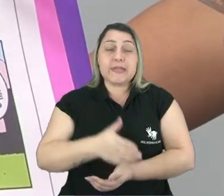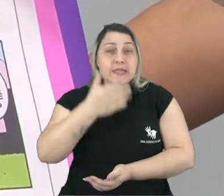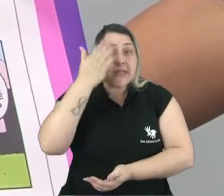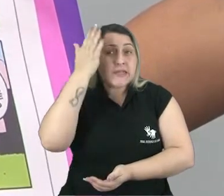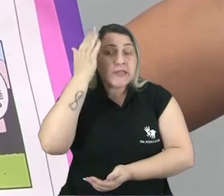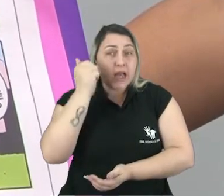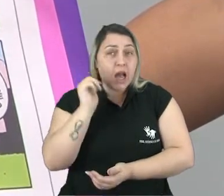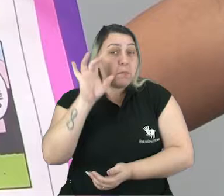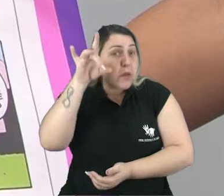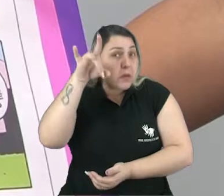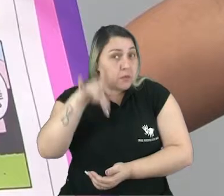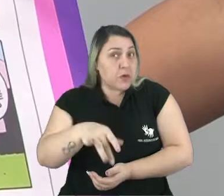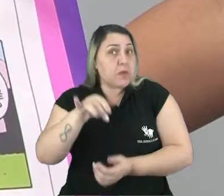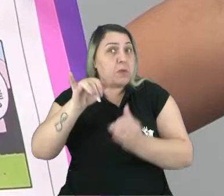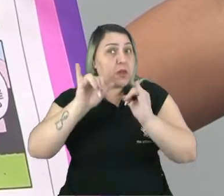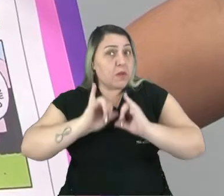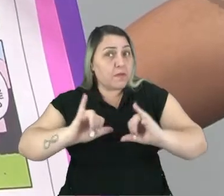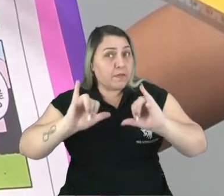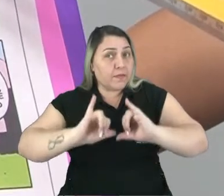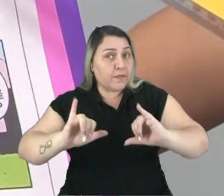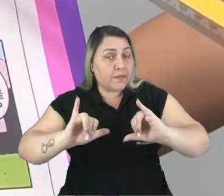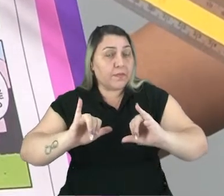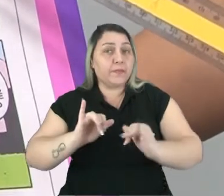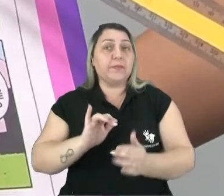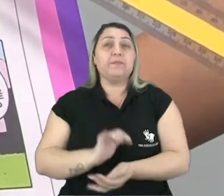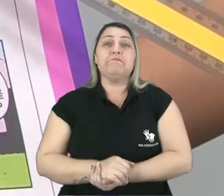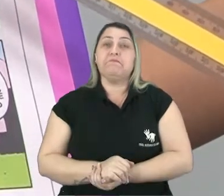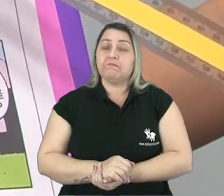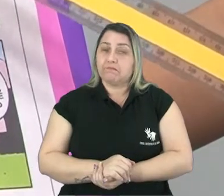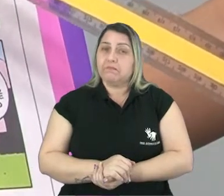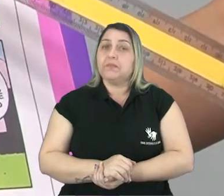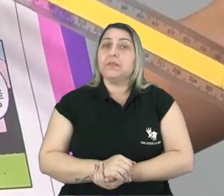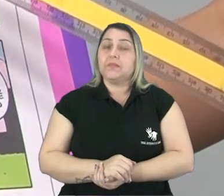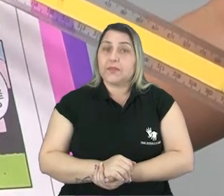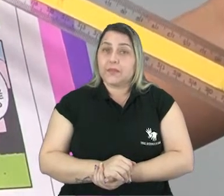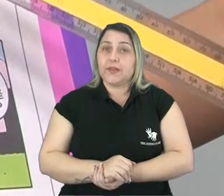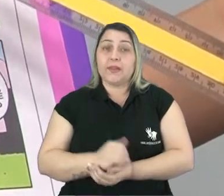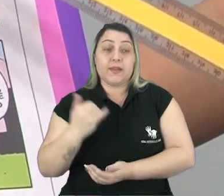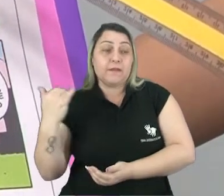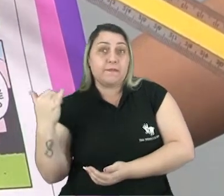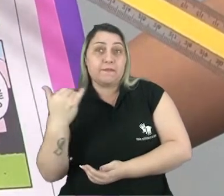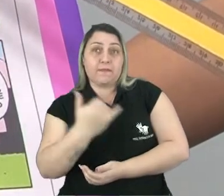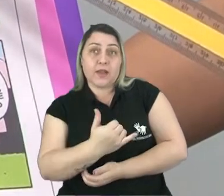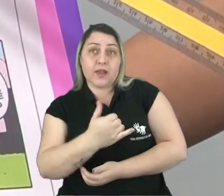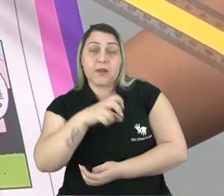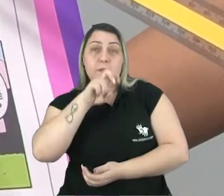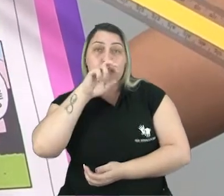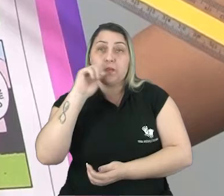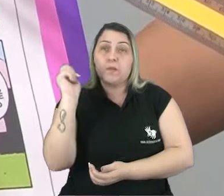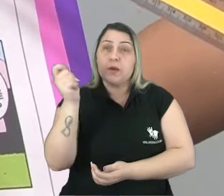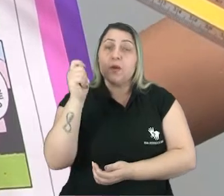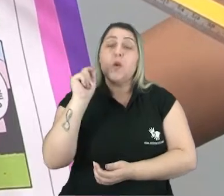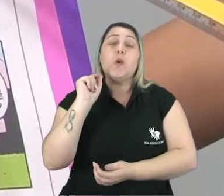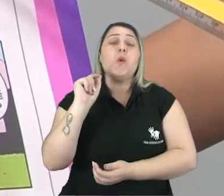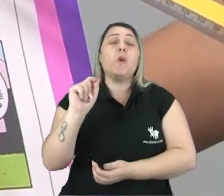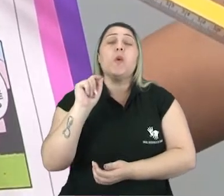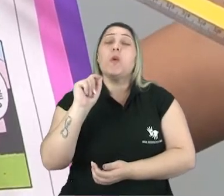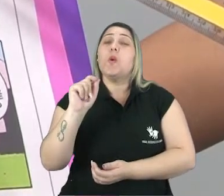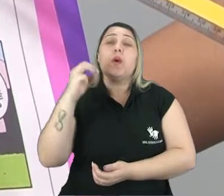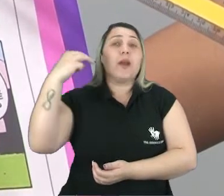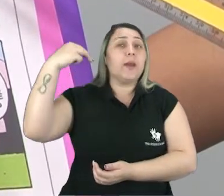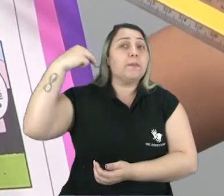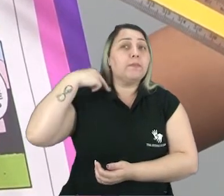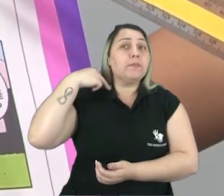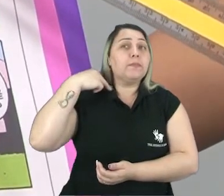sabe a da última? Isso Magali está falando para Mônica. O que,